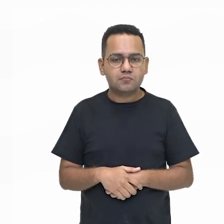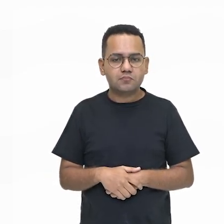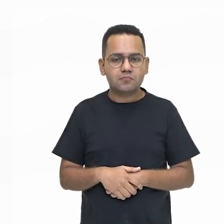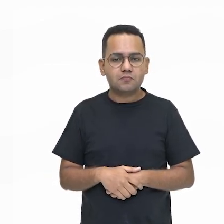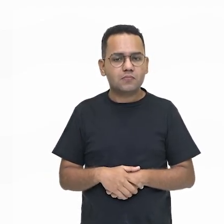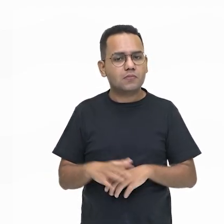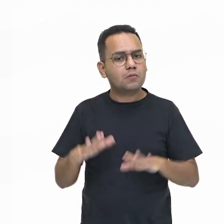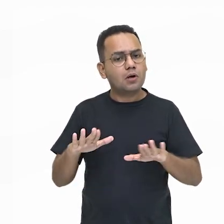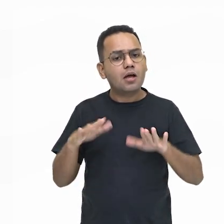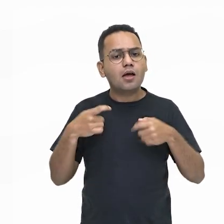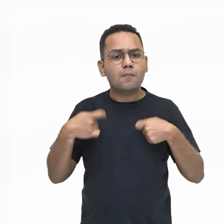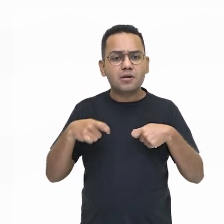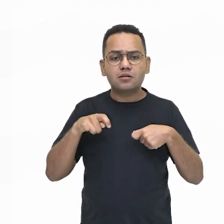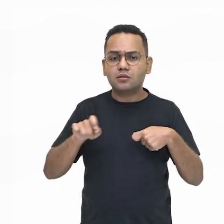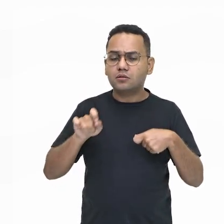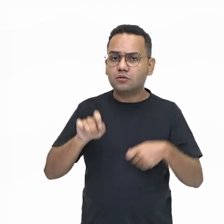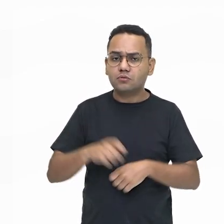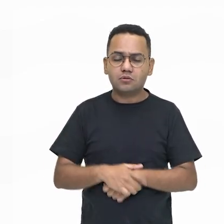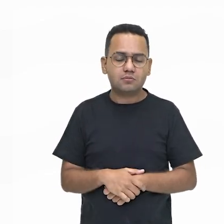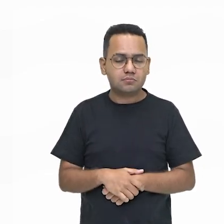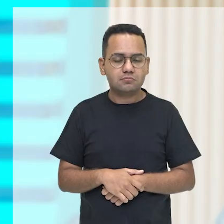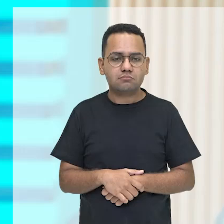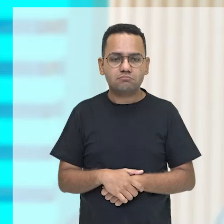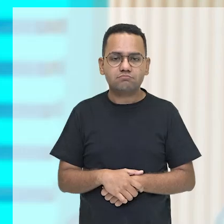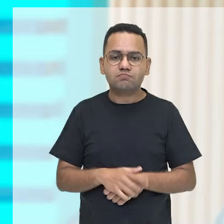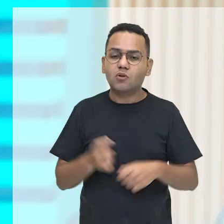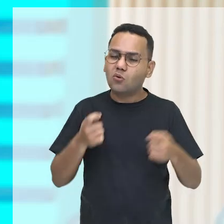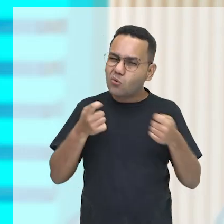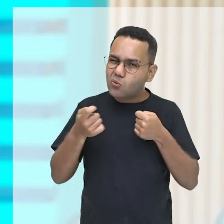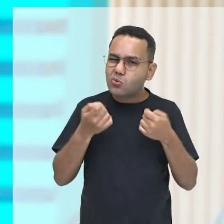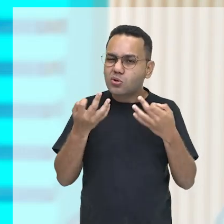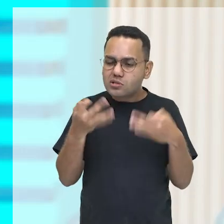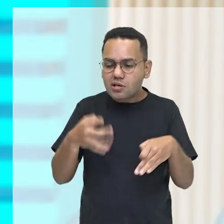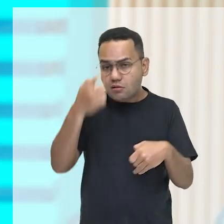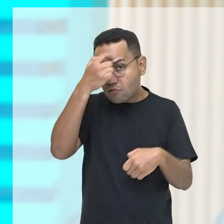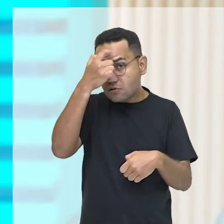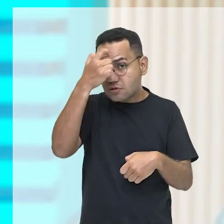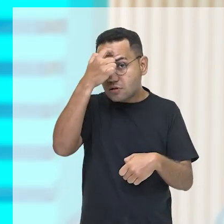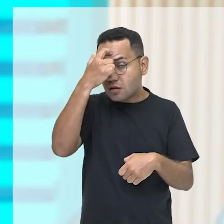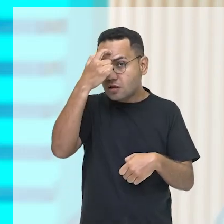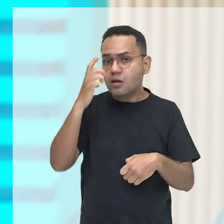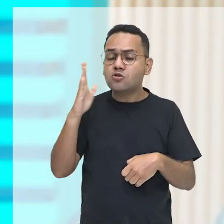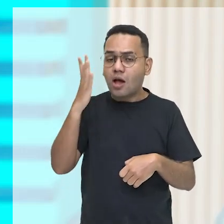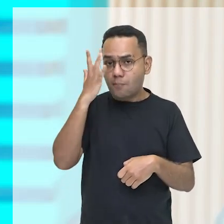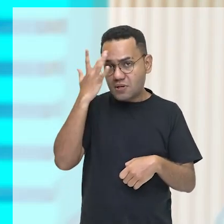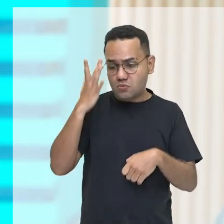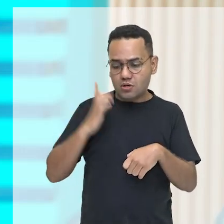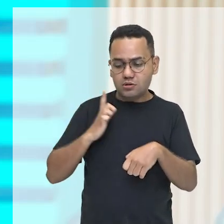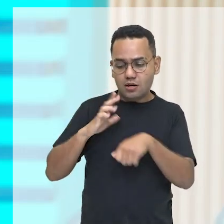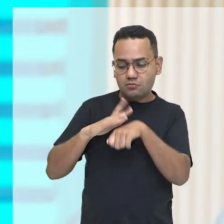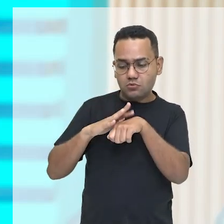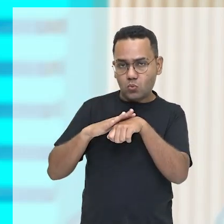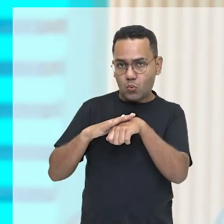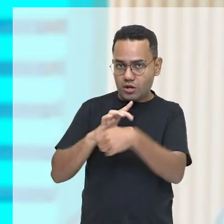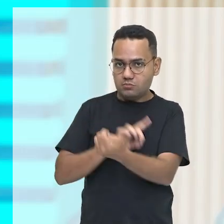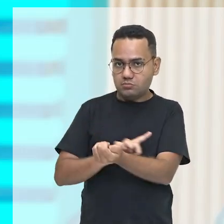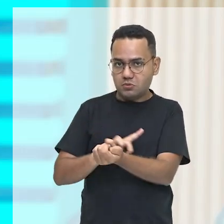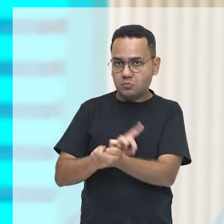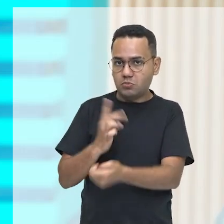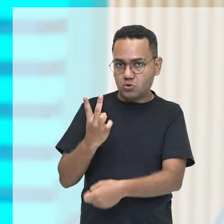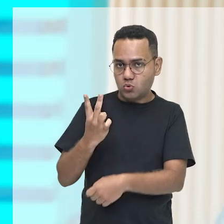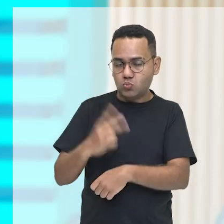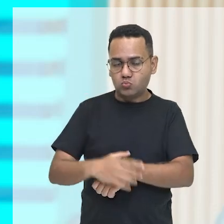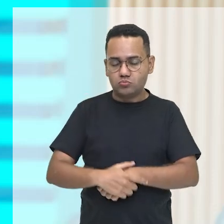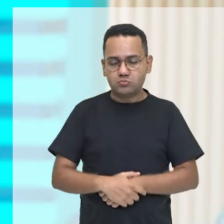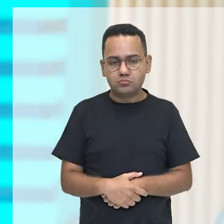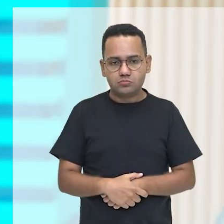na hora de você se alimentar, principalmente quem já possui a diabetes do tipo 2. Aí vamos ver aqui algumas dicas